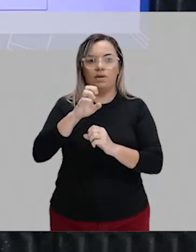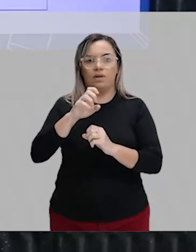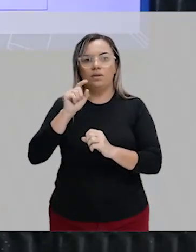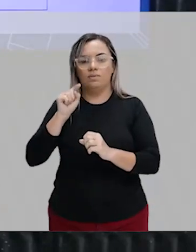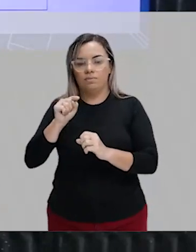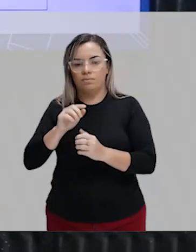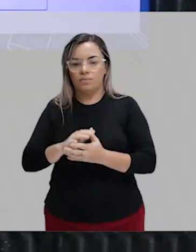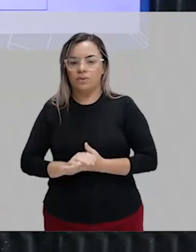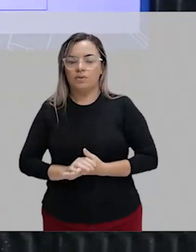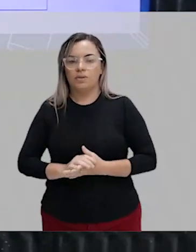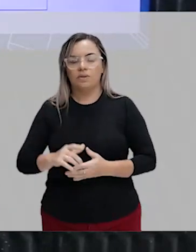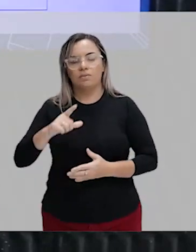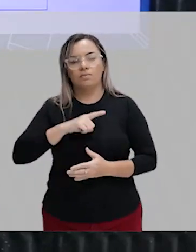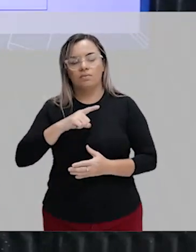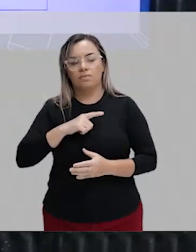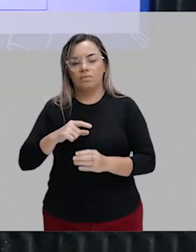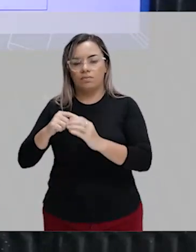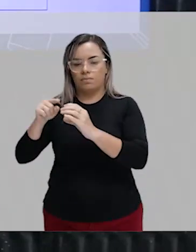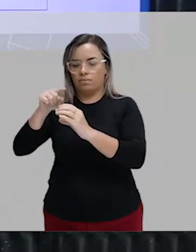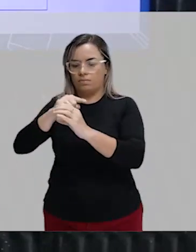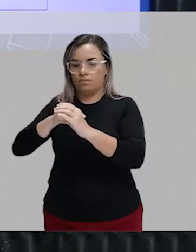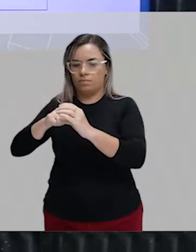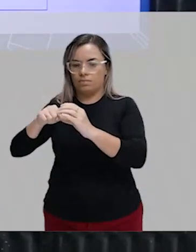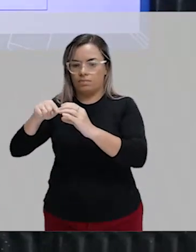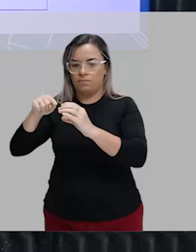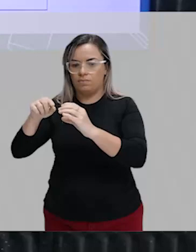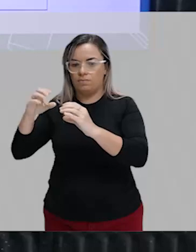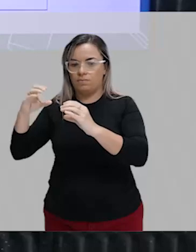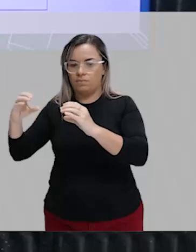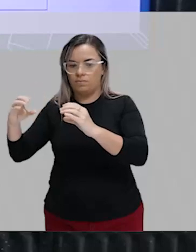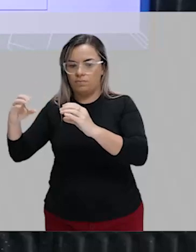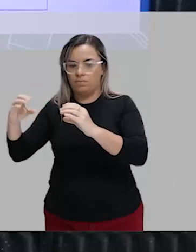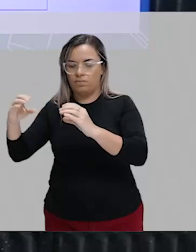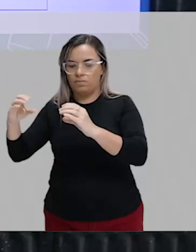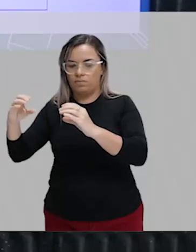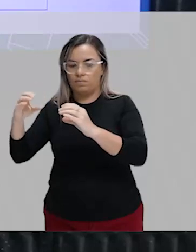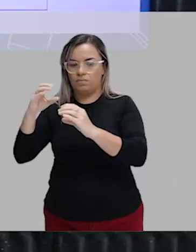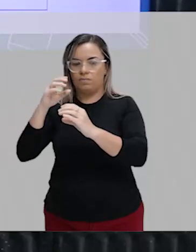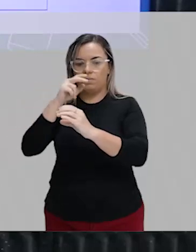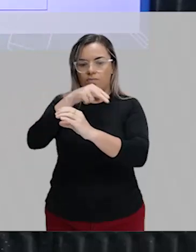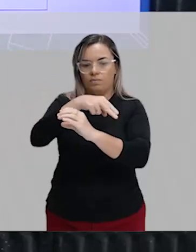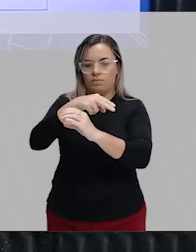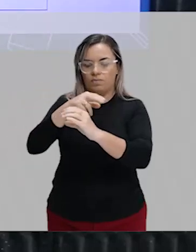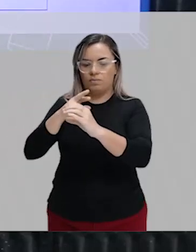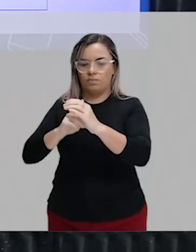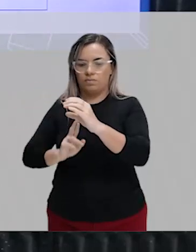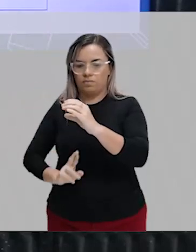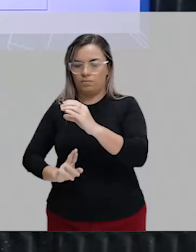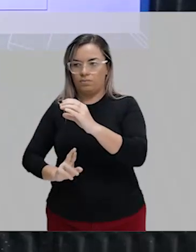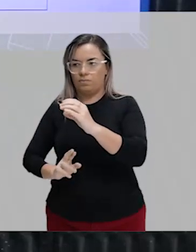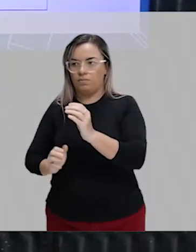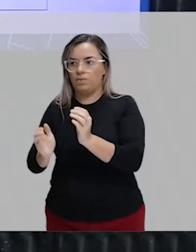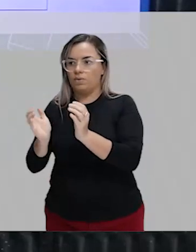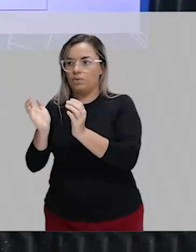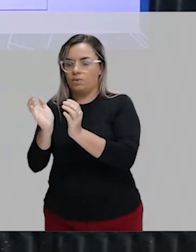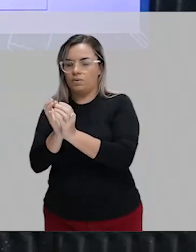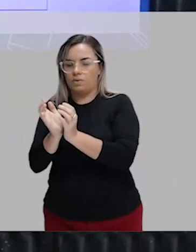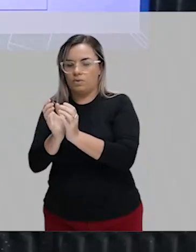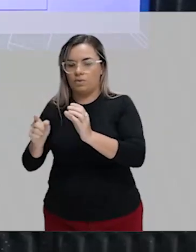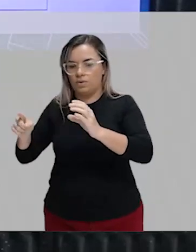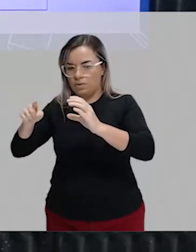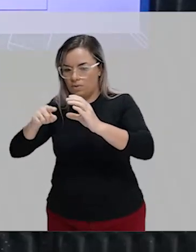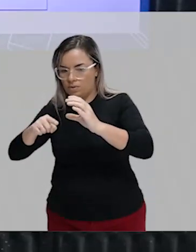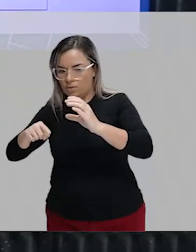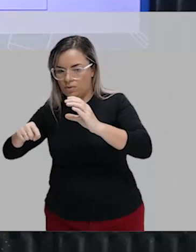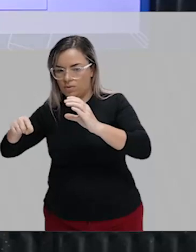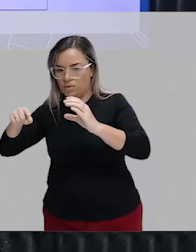vai estar ligado com um agrupamento ácido carboxílico, tá? Ou grupo